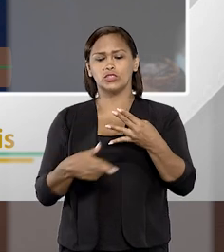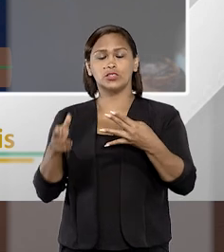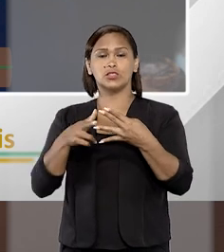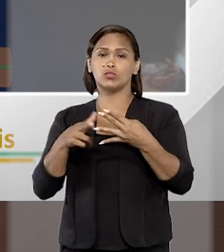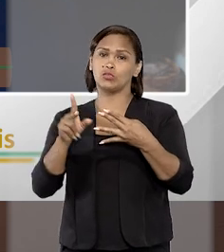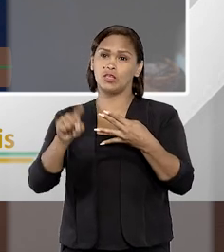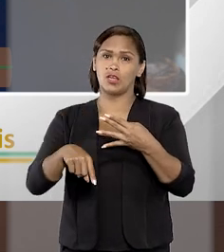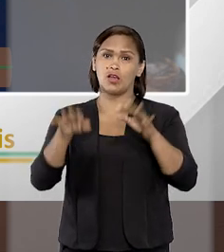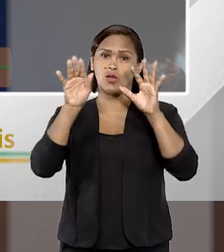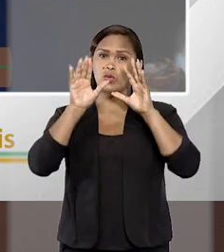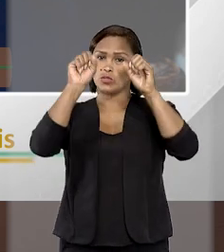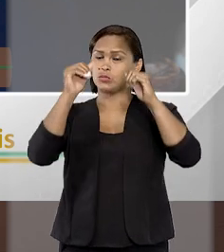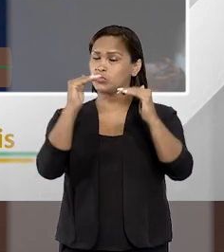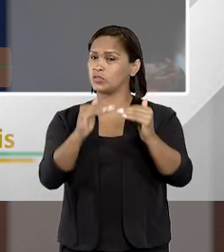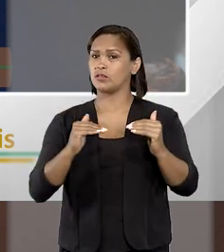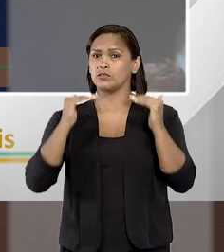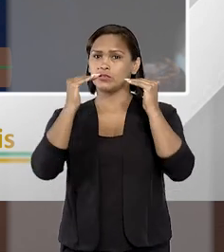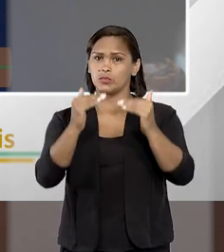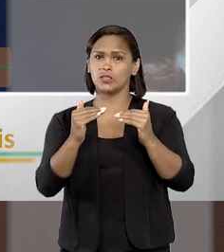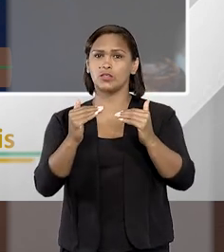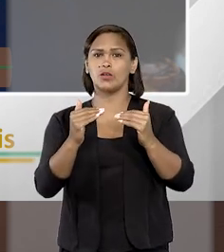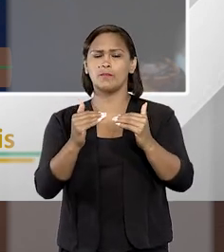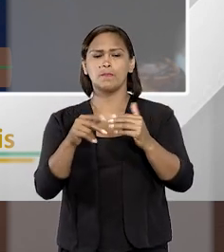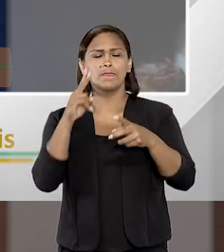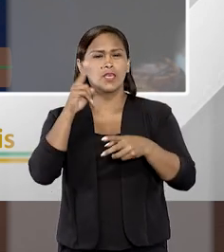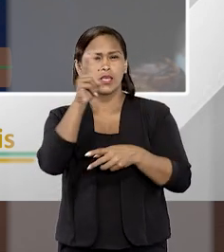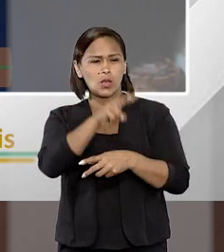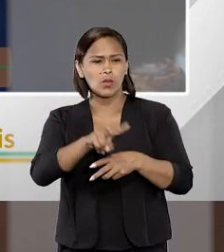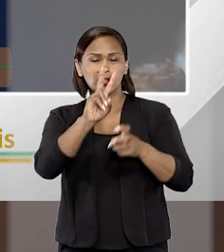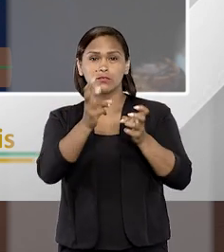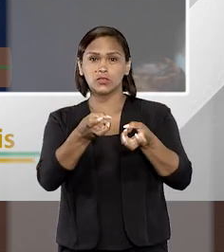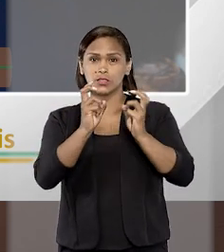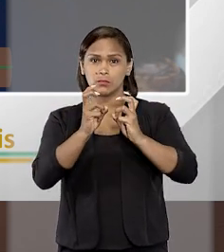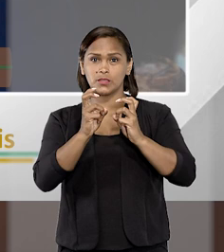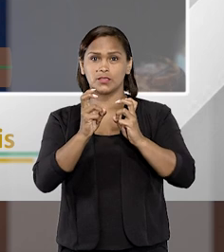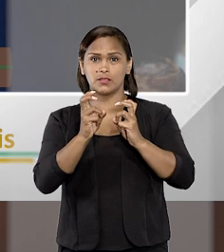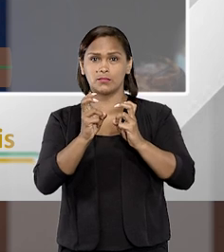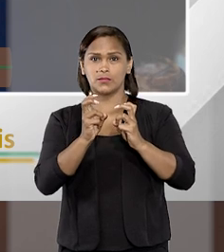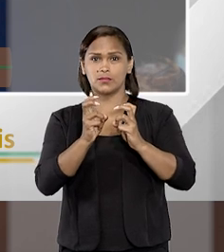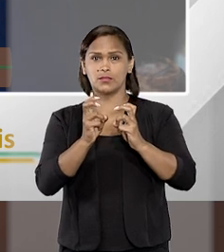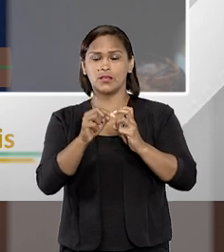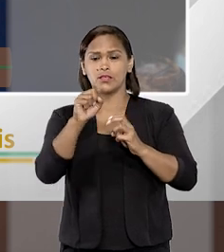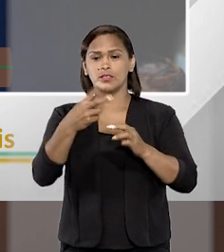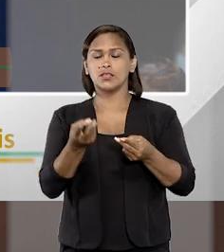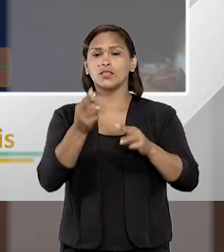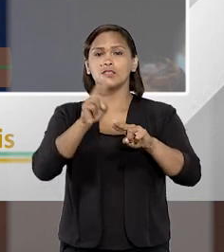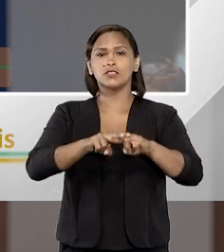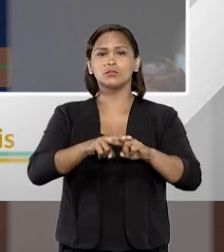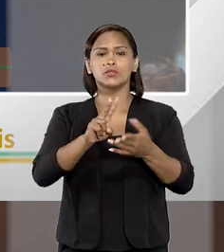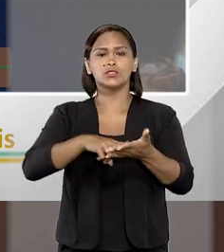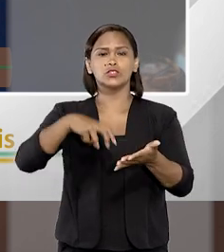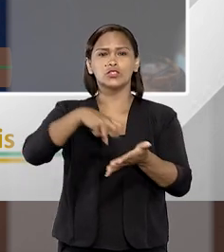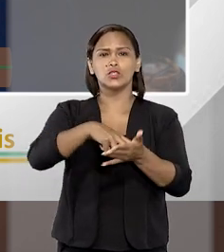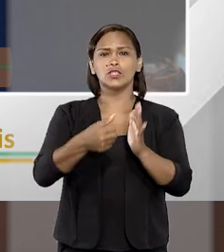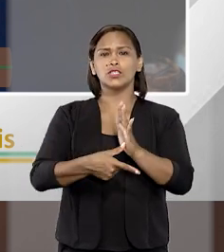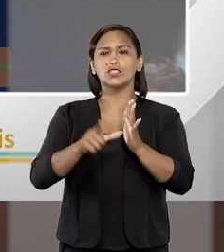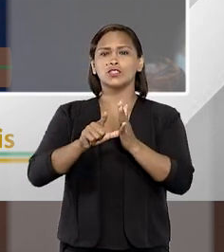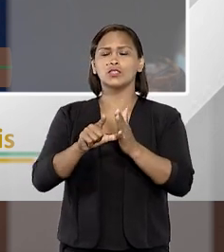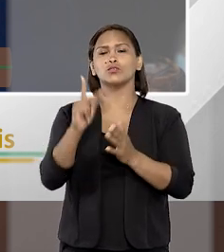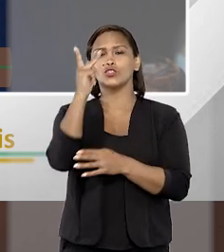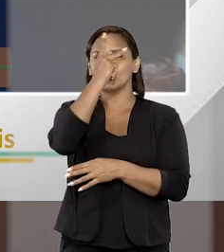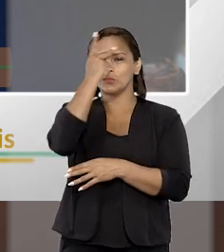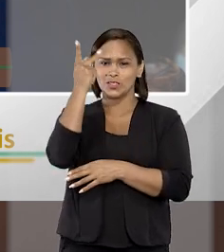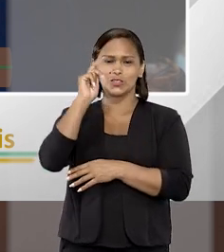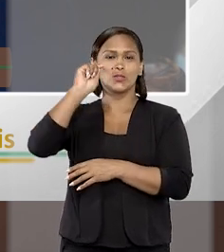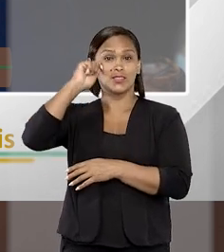grau o mesmo se vai ter ido hoje e quando você nota que essas prisões são predominantemente de